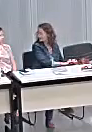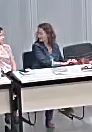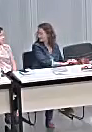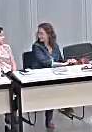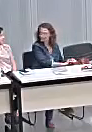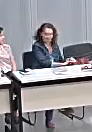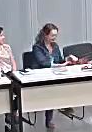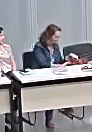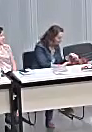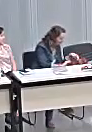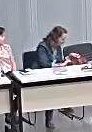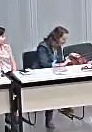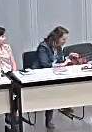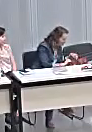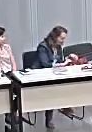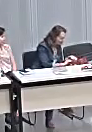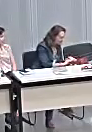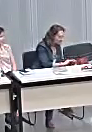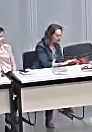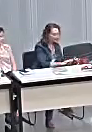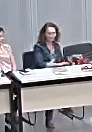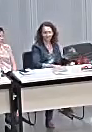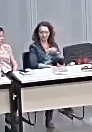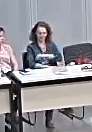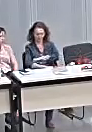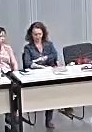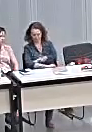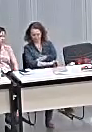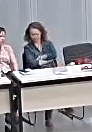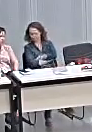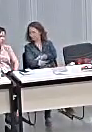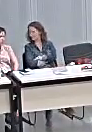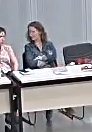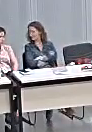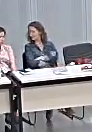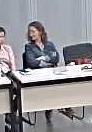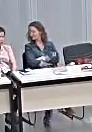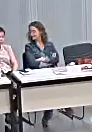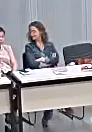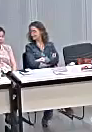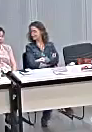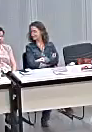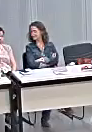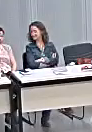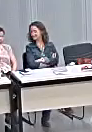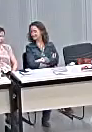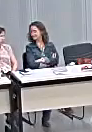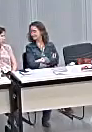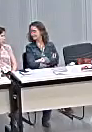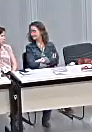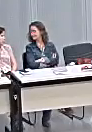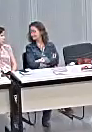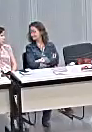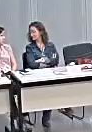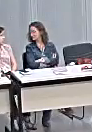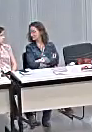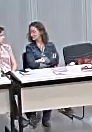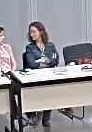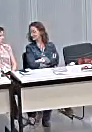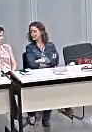de direitos e que nós enquanto cidadãos né conscientes e que fizemos